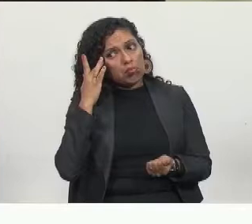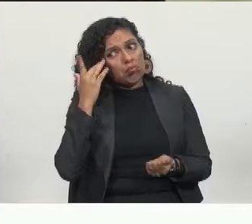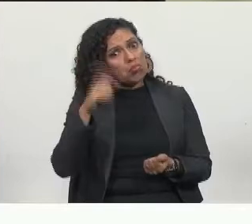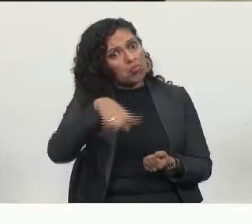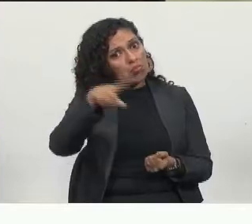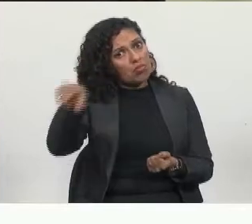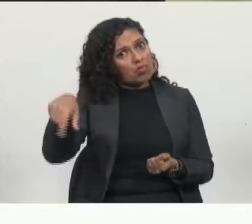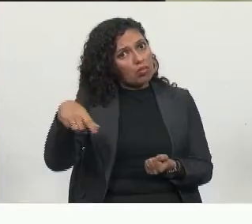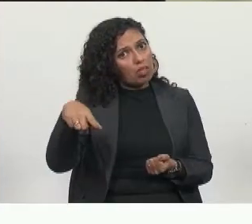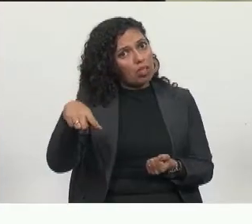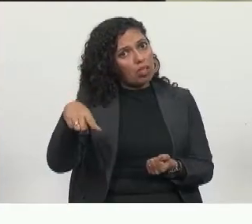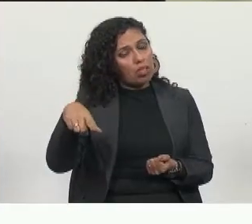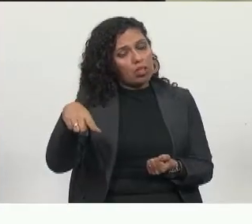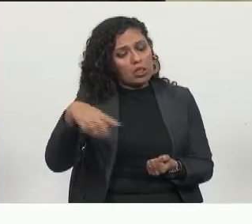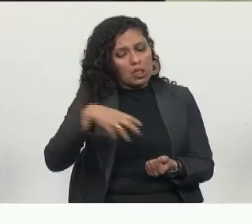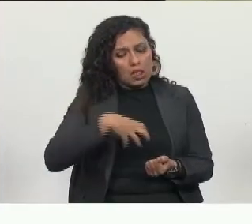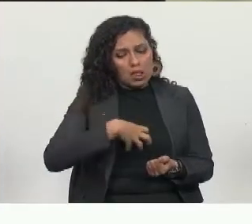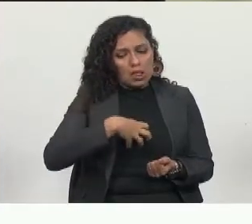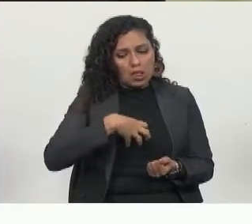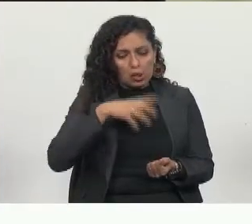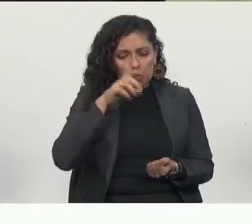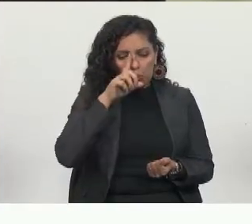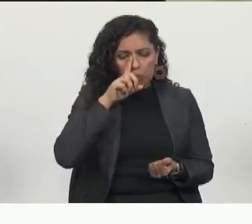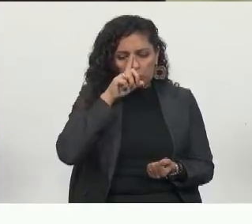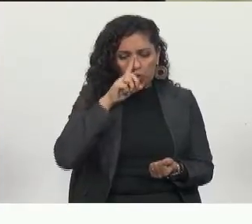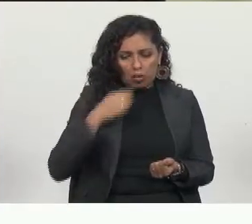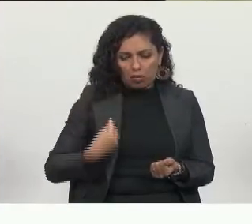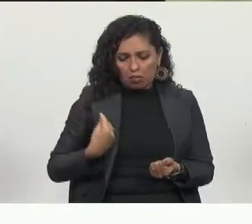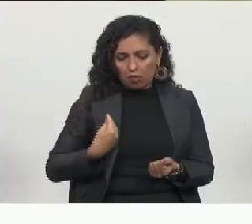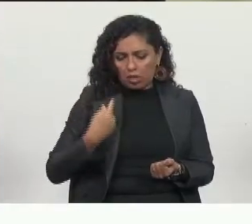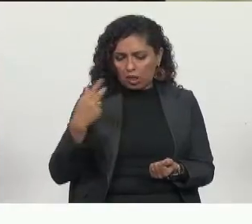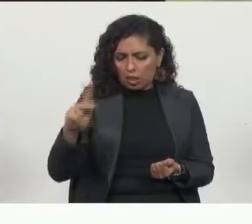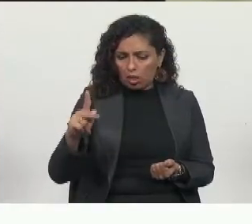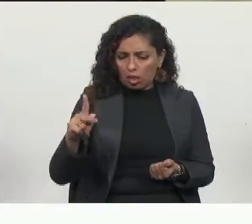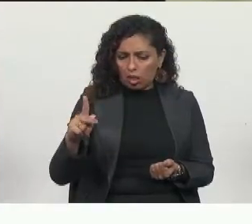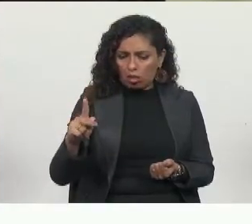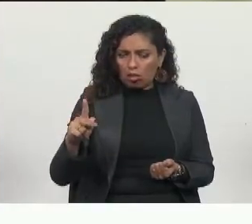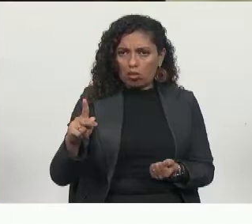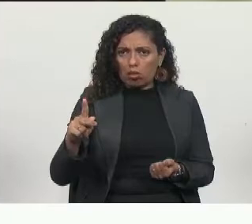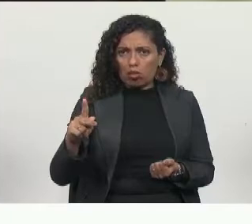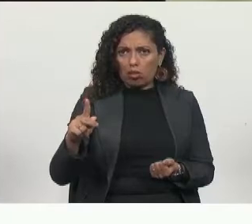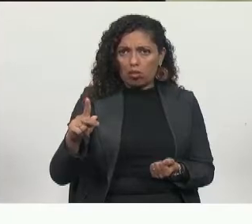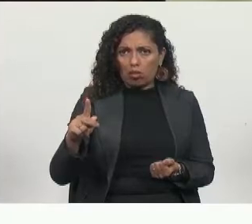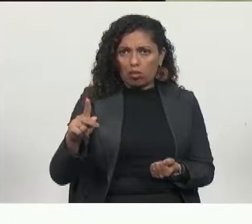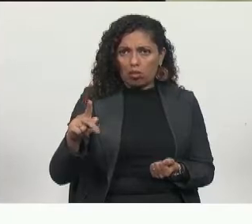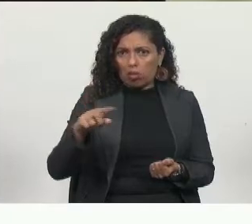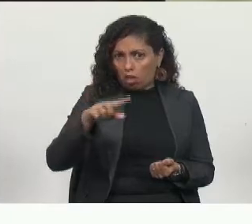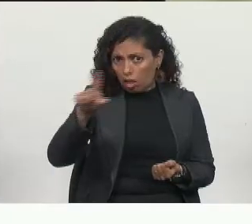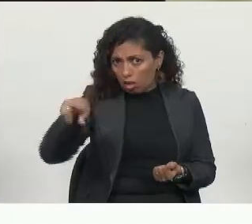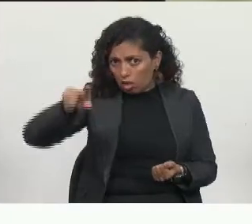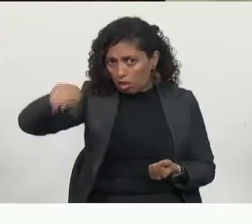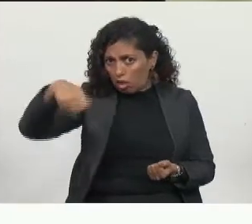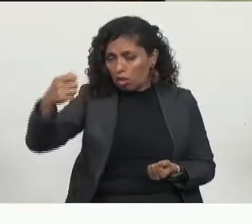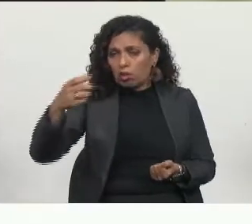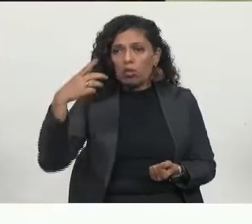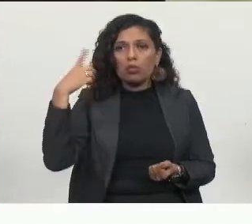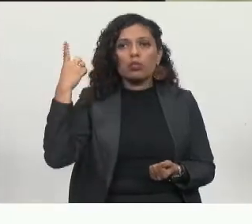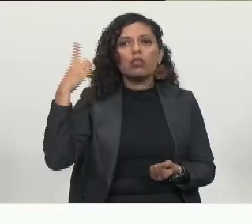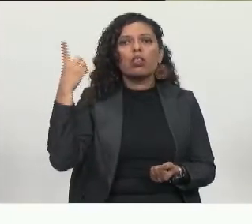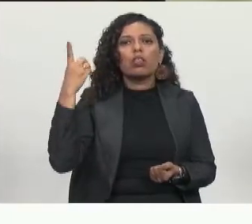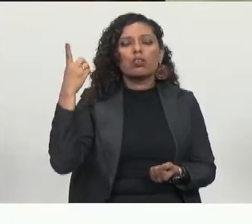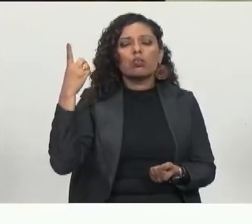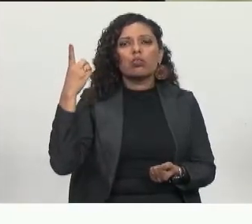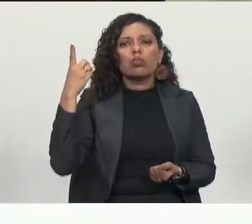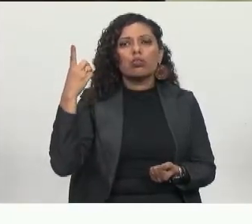parlamentares que se sintam ameaçados pelo exercício da função, e eles são deputados estaduais, né? São